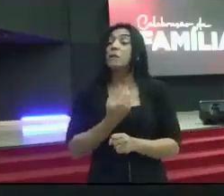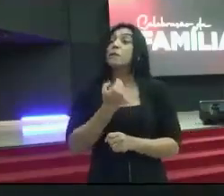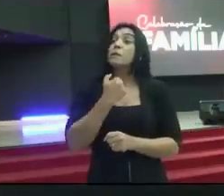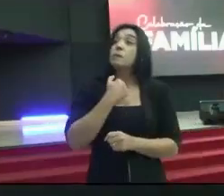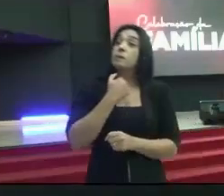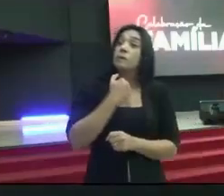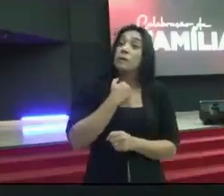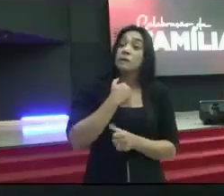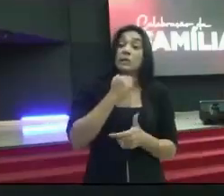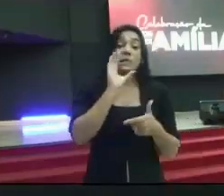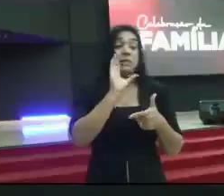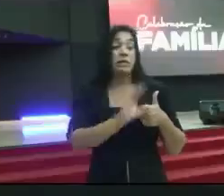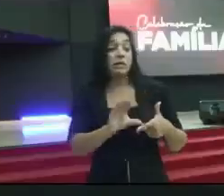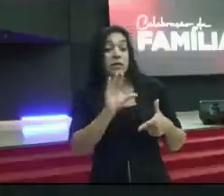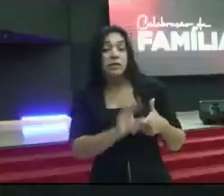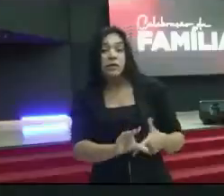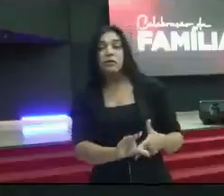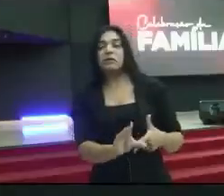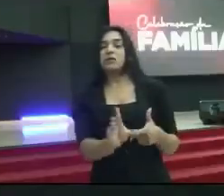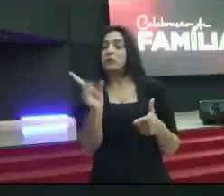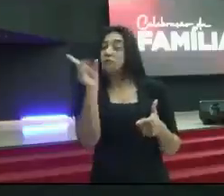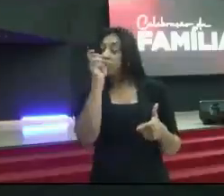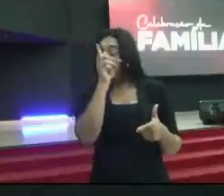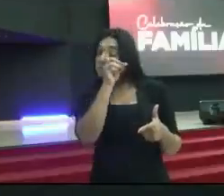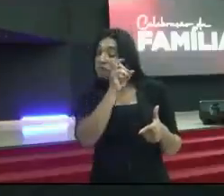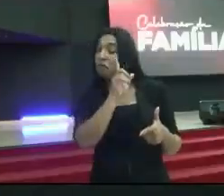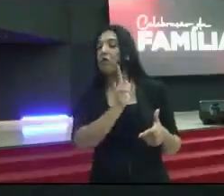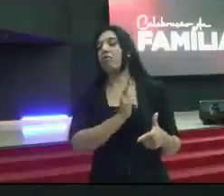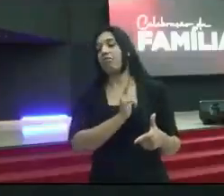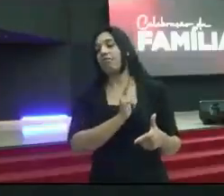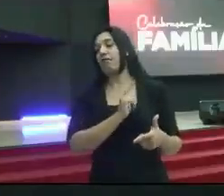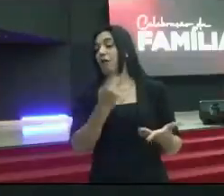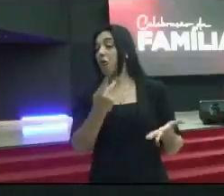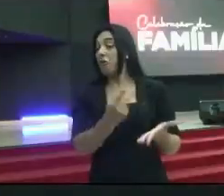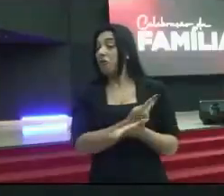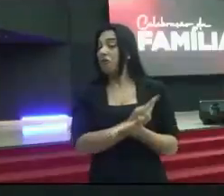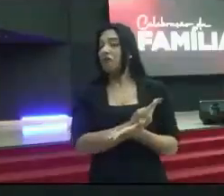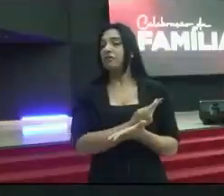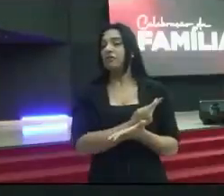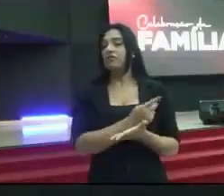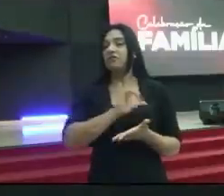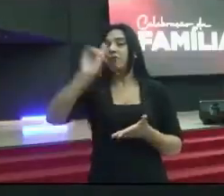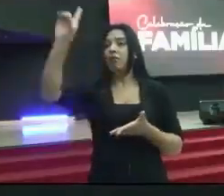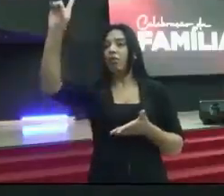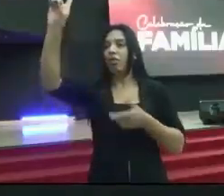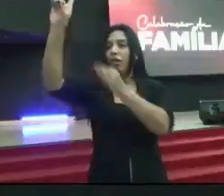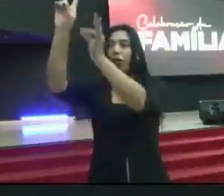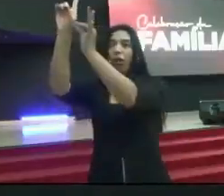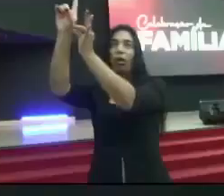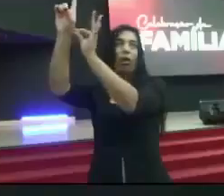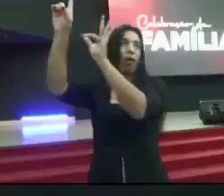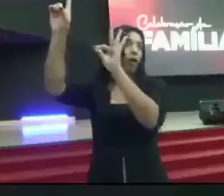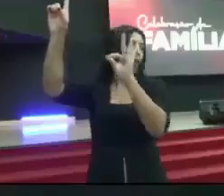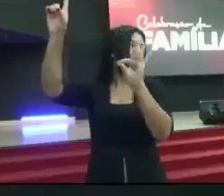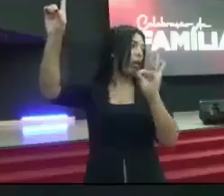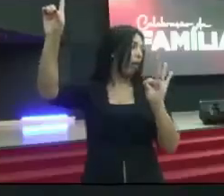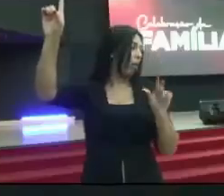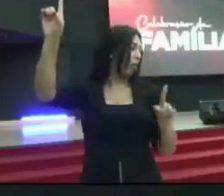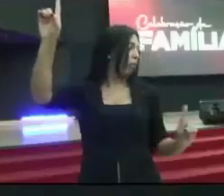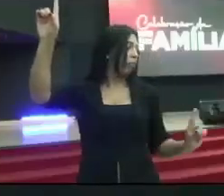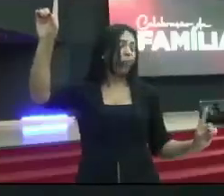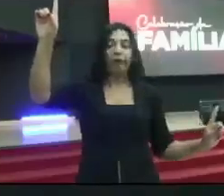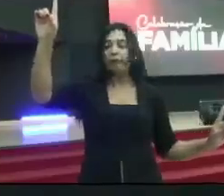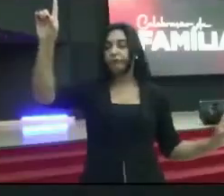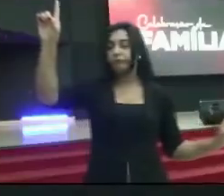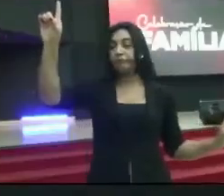que as crises que nos abatem nos afastem de Deus.